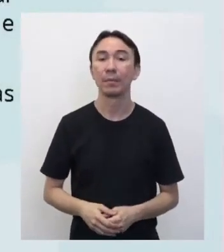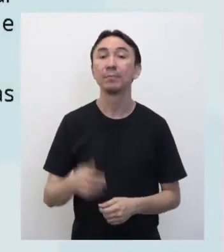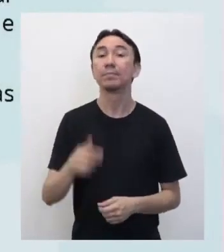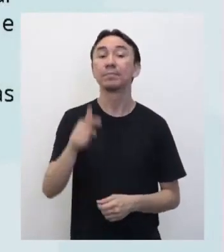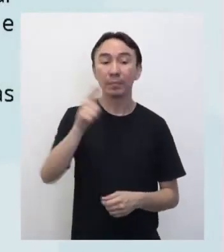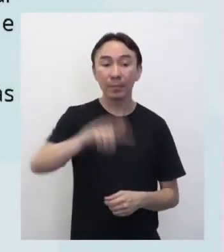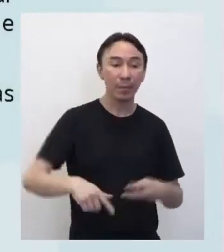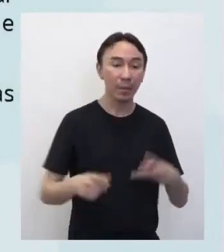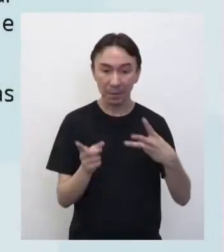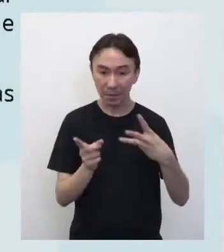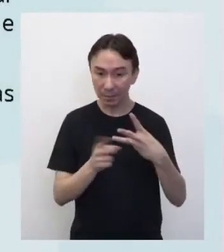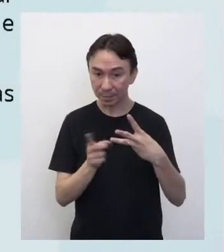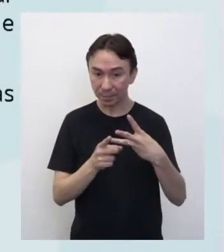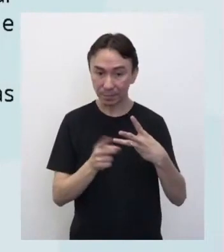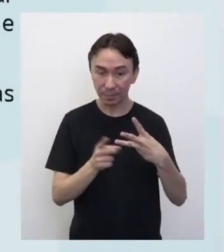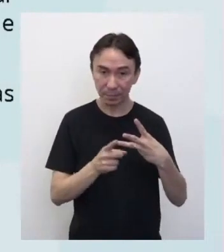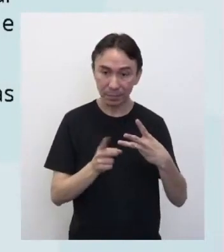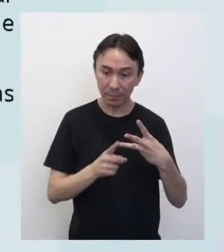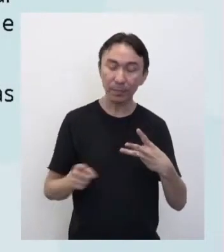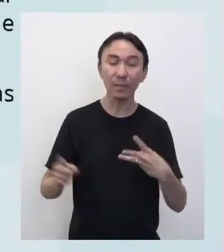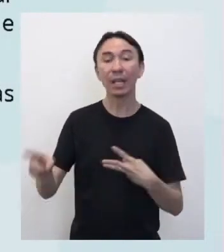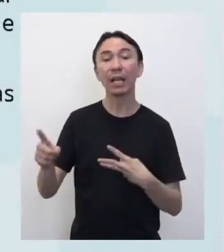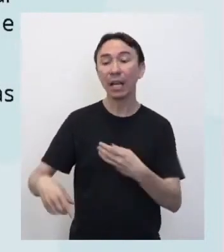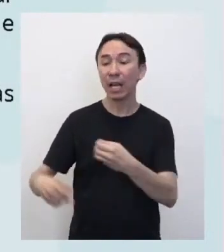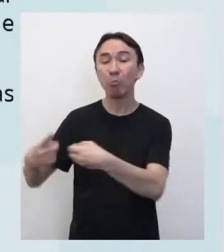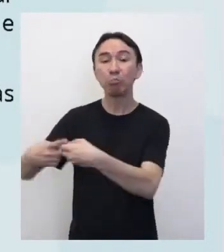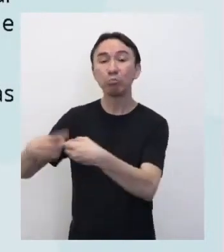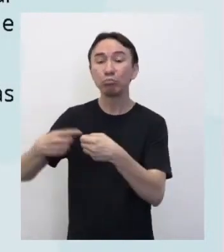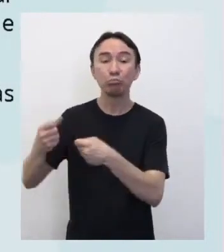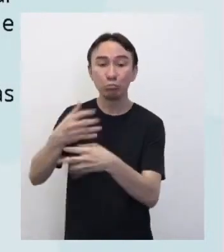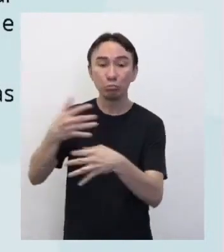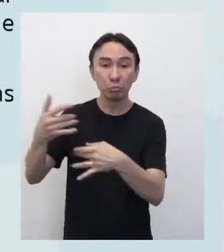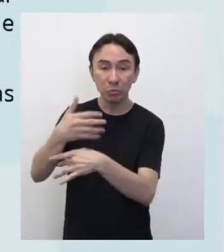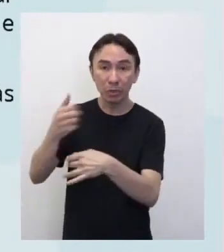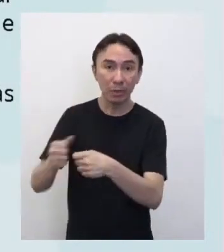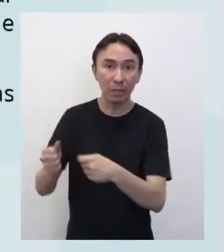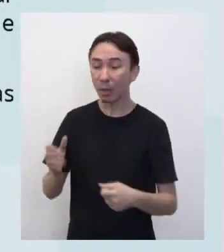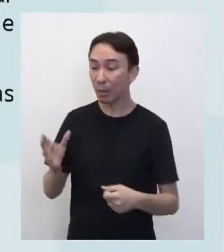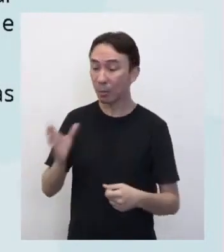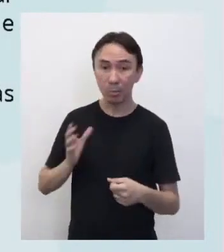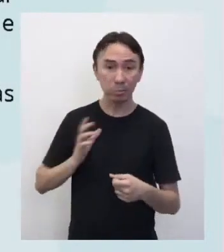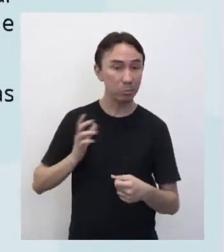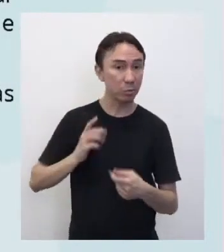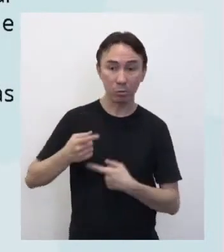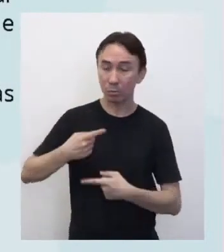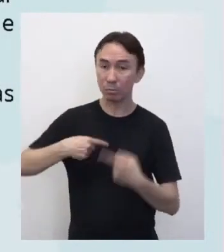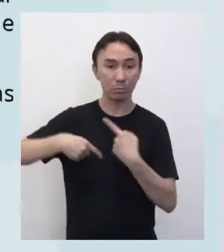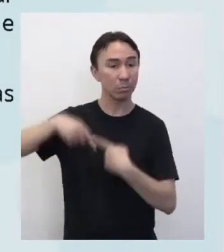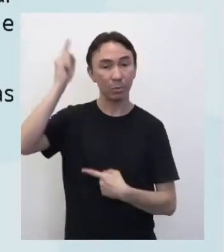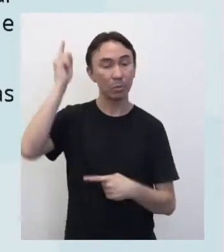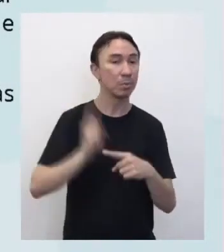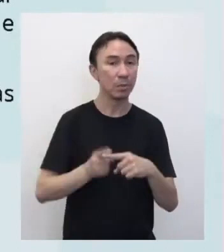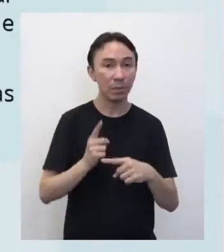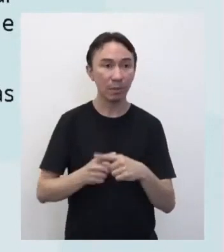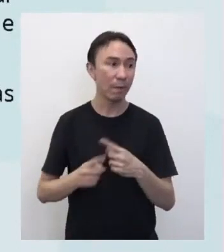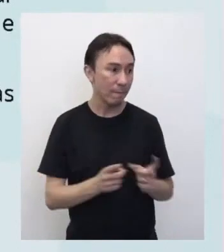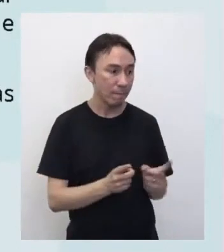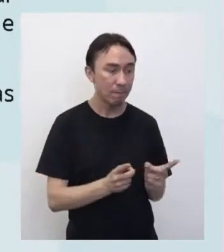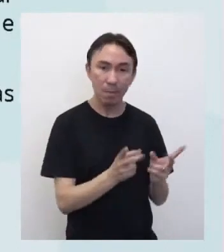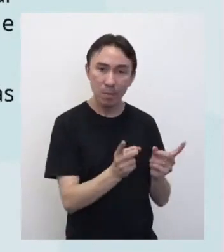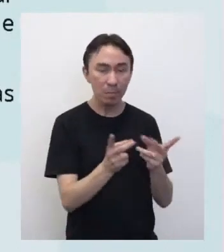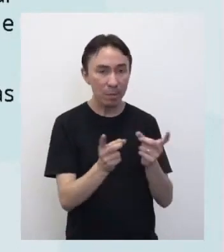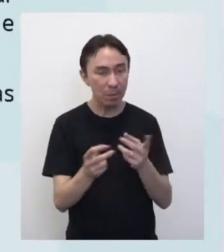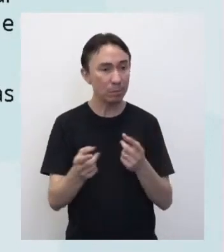o enriquecimento das cidades europeias devido a atividades comerciais, ou seja, nós estamos vendo a